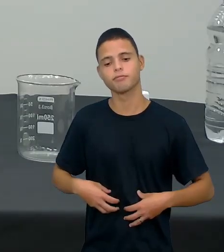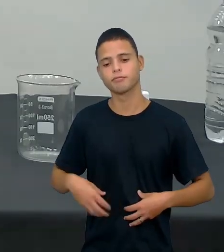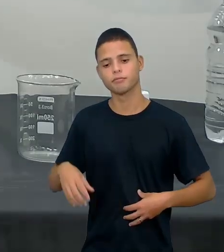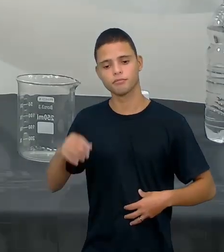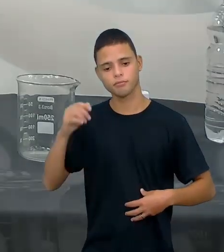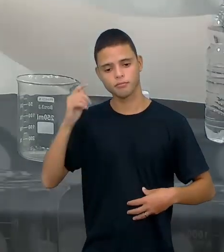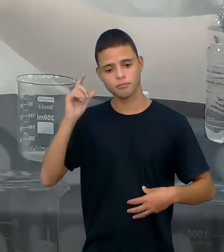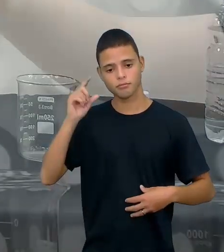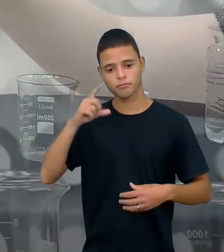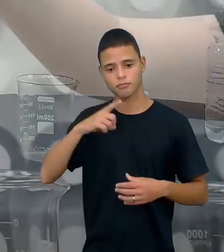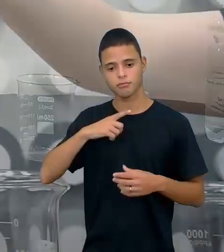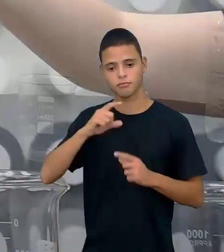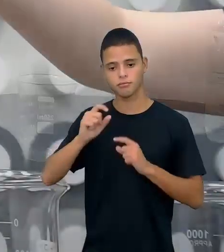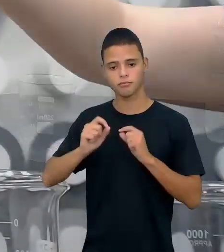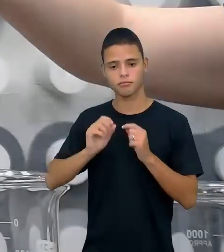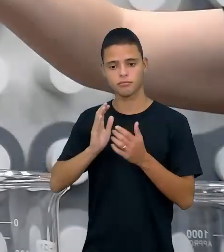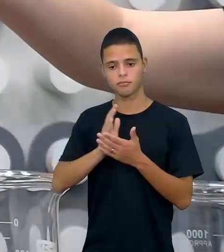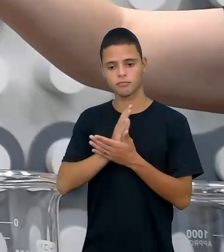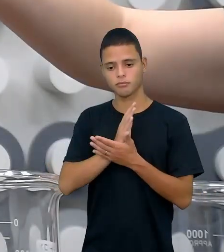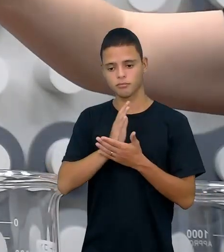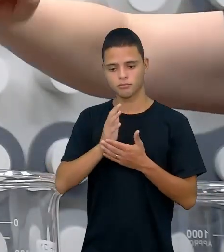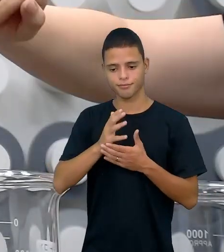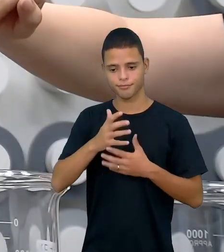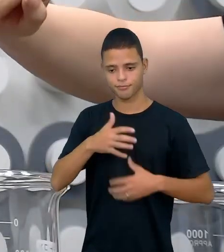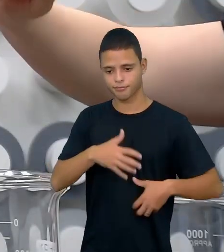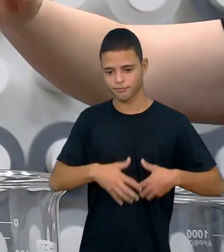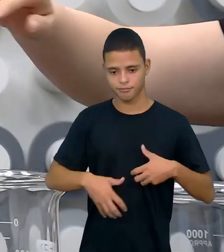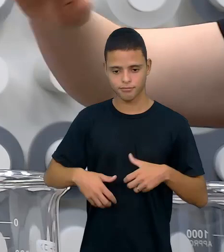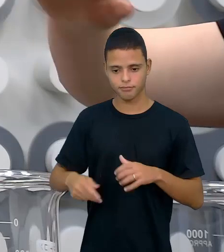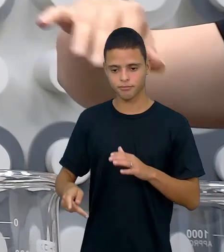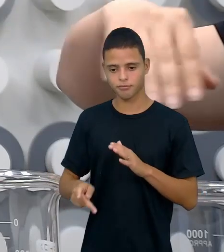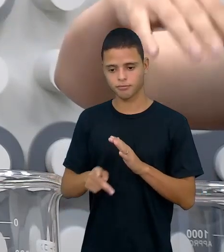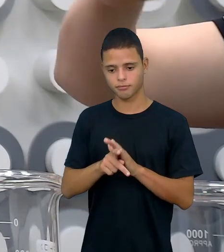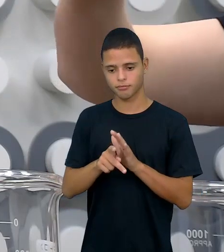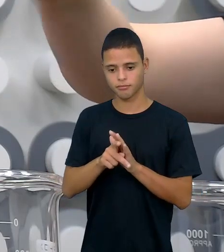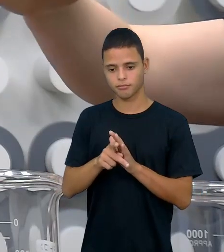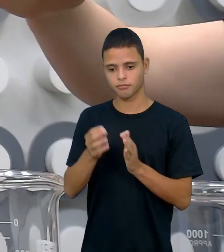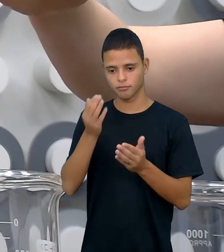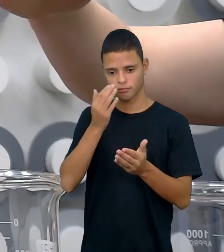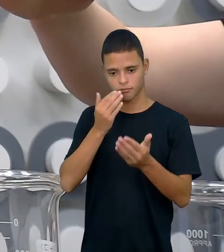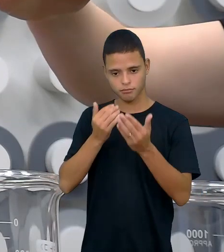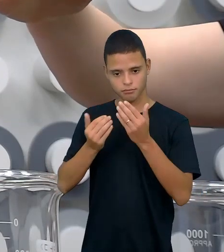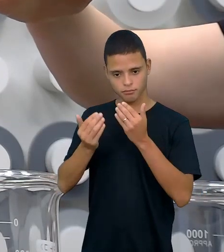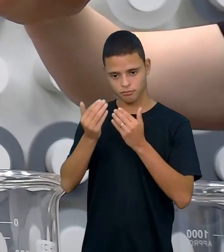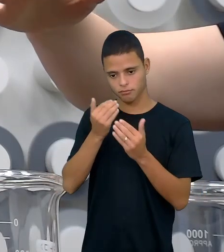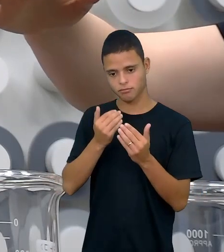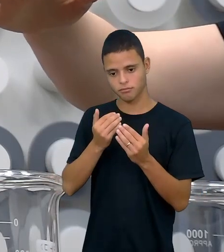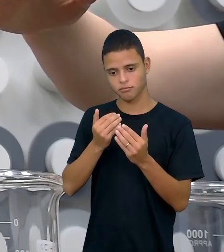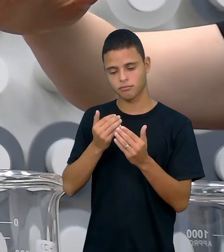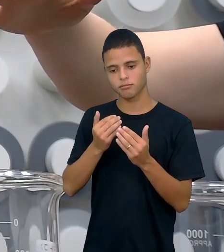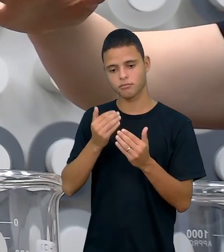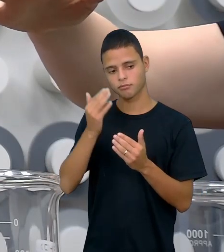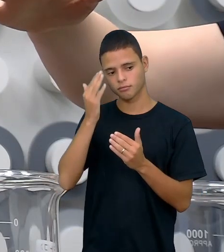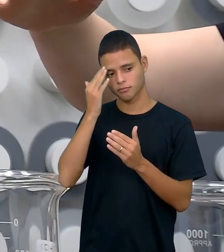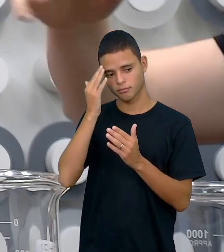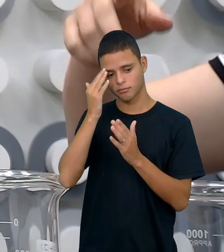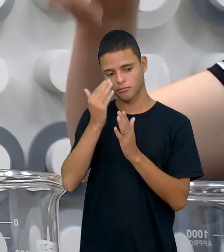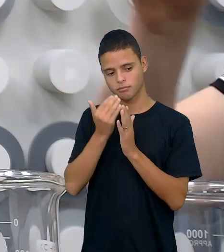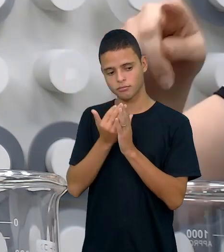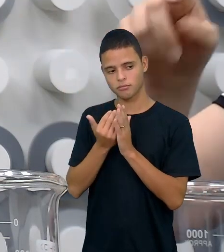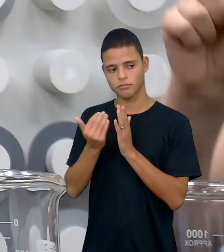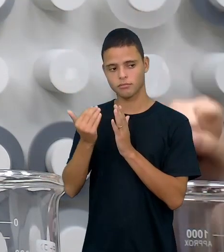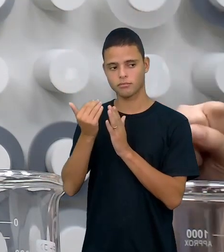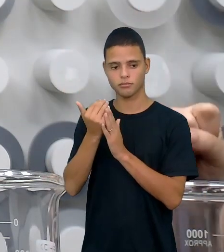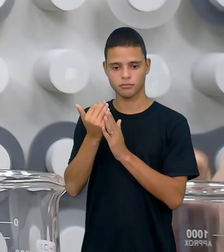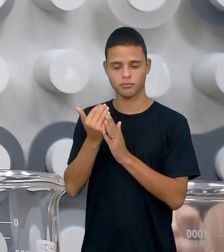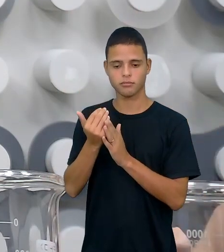ter a presença de órgãos específicos para digestão, que a gente vai falar um pouquinho mais sobre eles no decorrer da nossa aula,